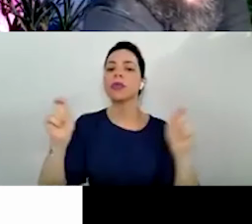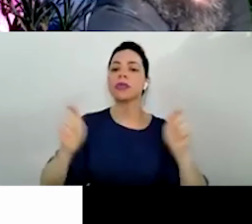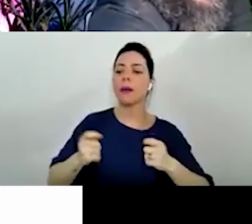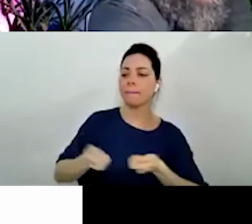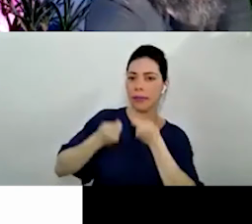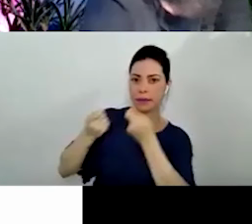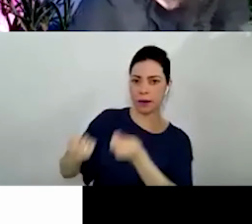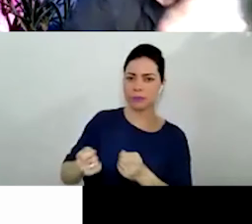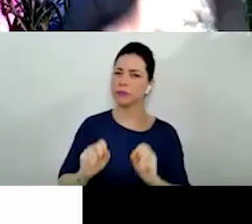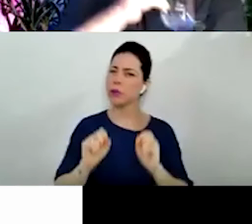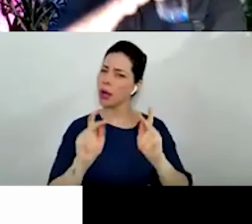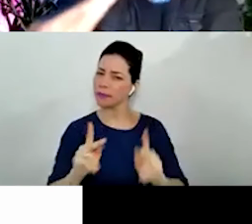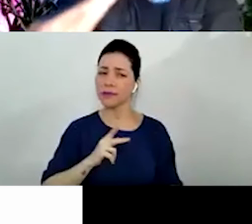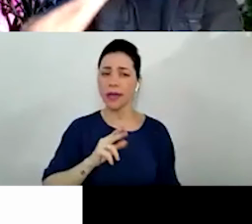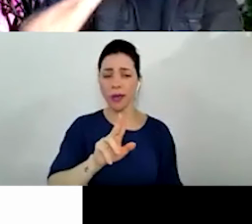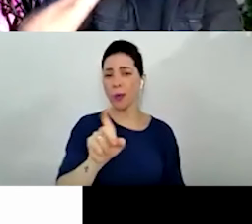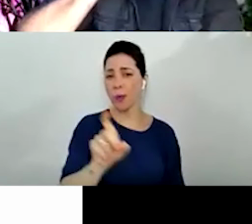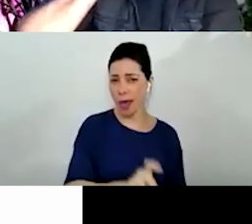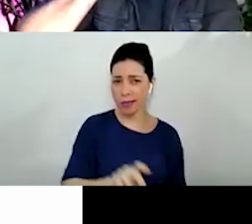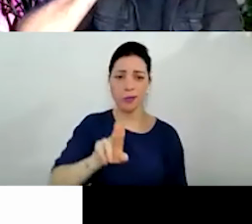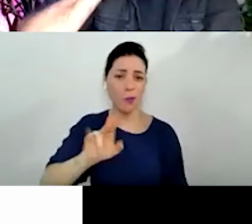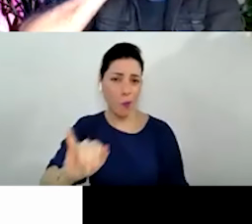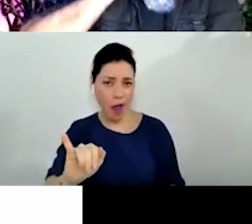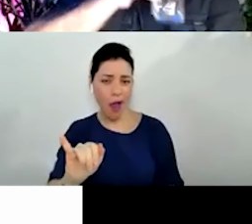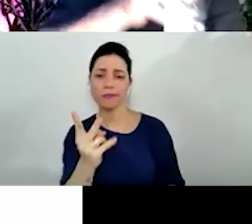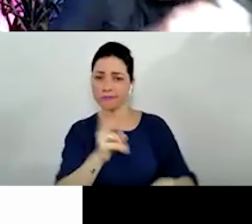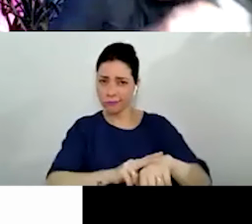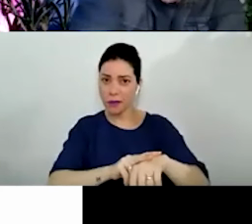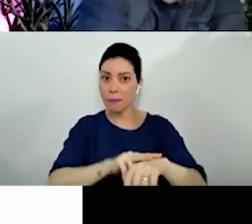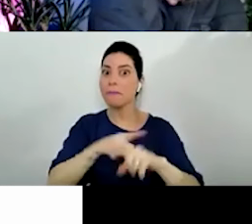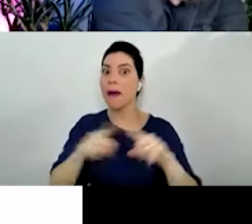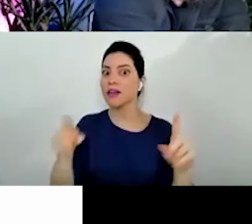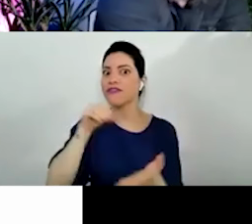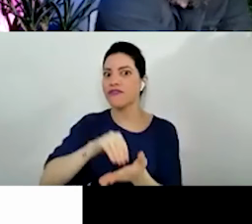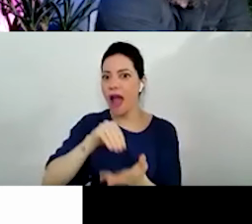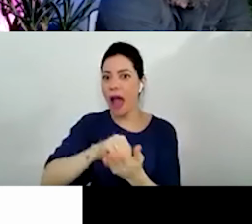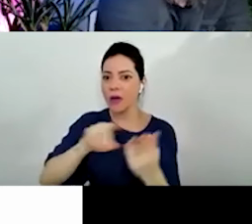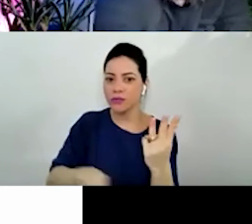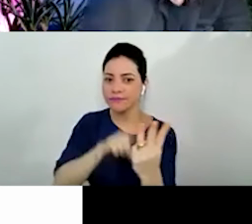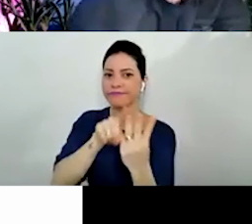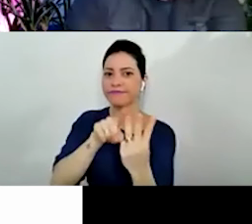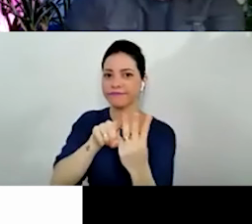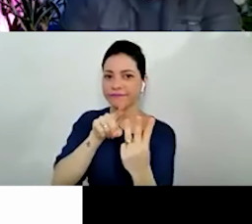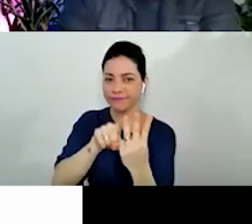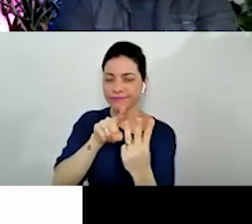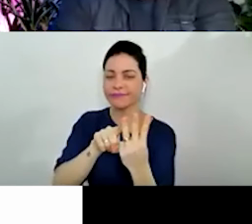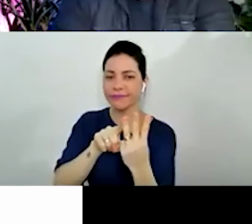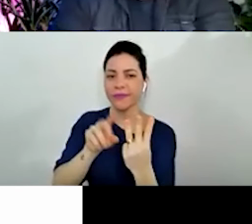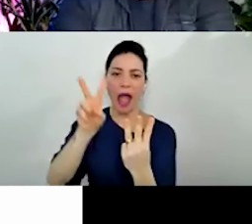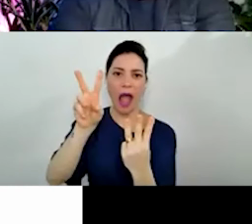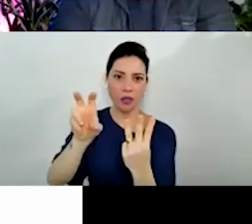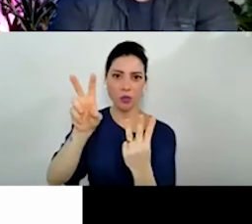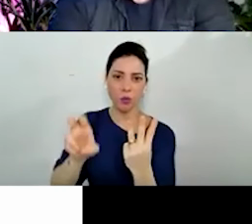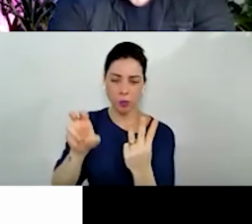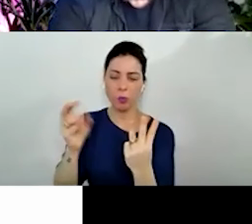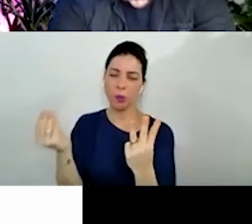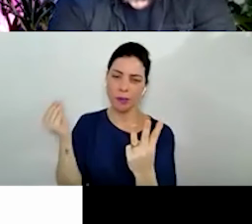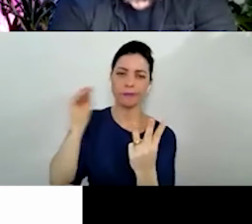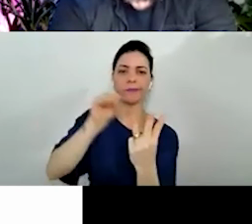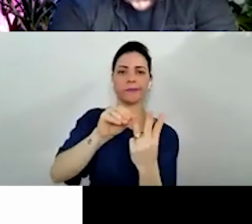Beleza a gente tem o ex-ceo temos o Uai mas tá faltando uma pessoa aqui na trilha de ou na verdade é um assunto aqui na Tríade